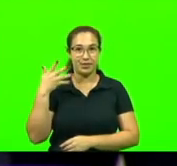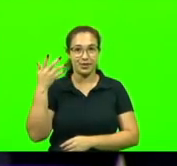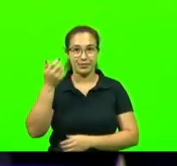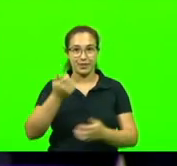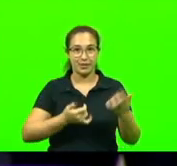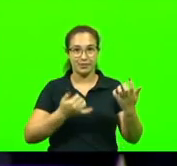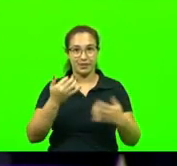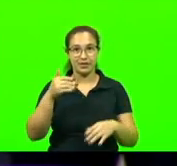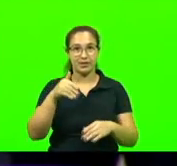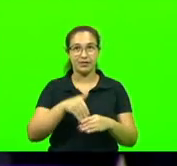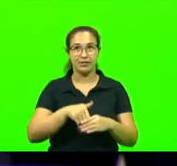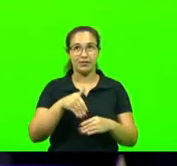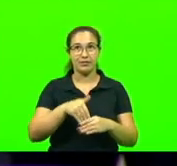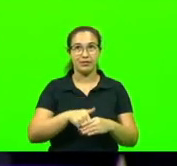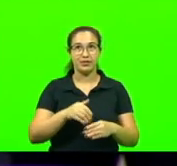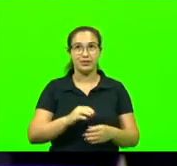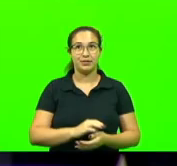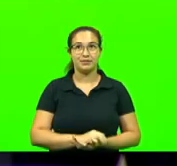contrário também?